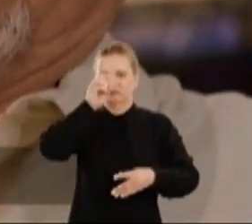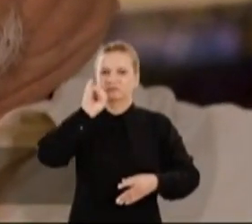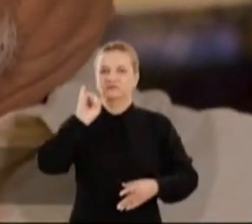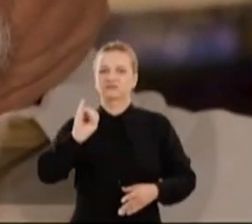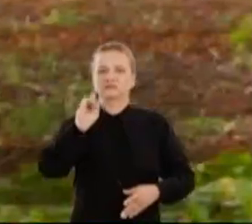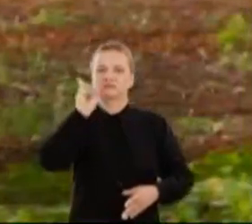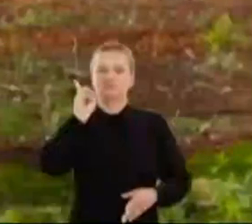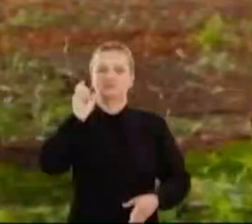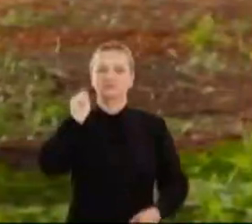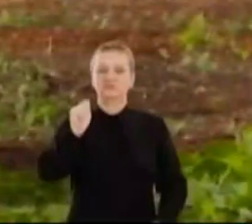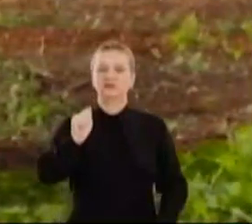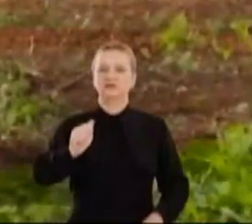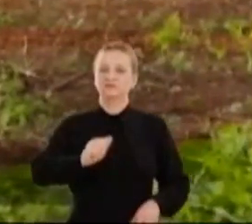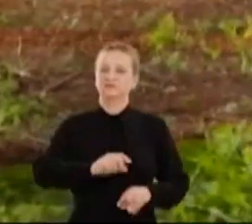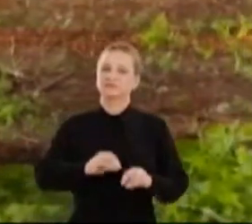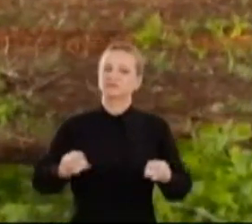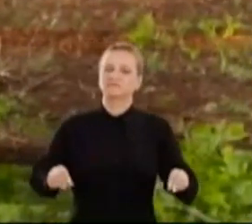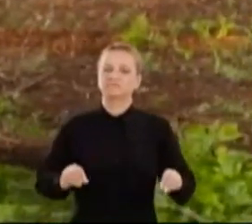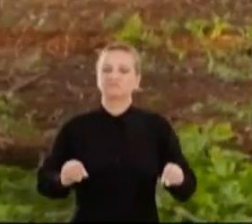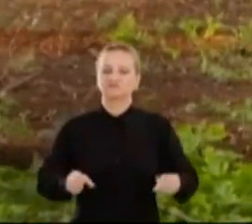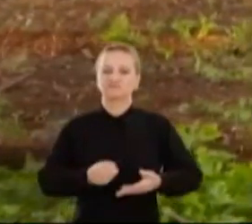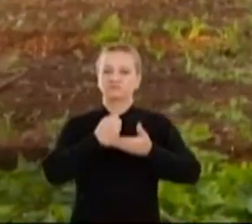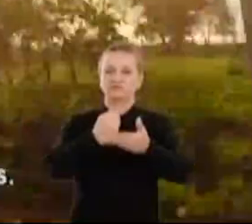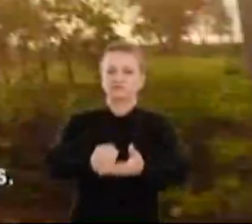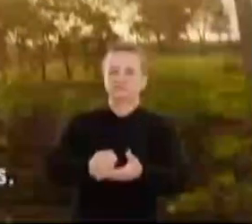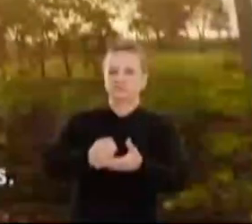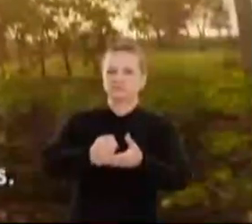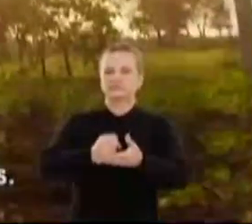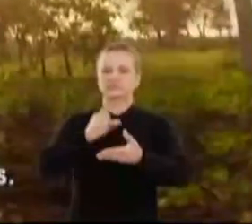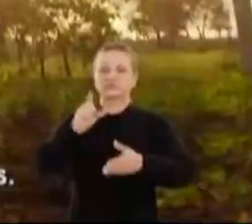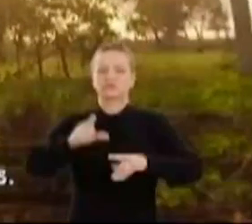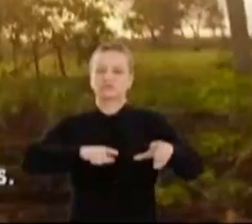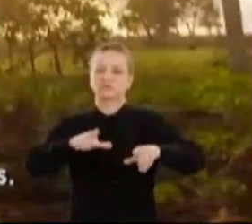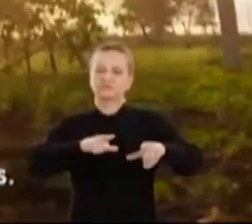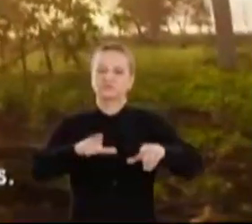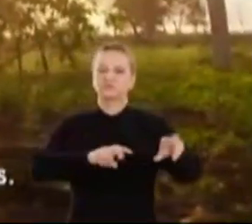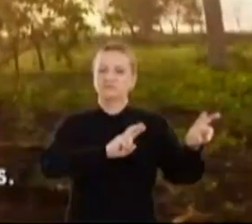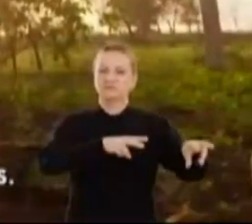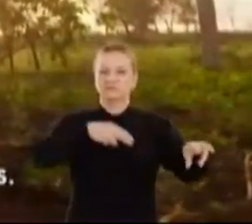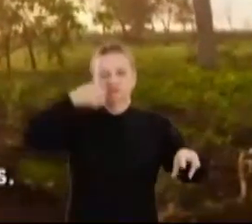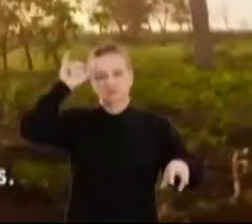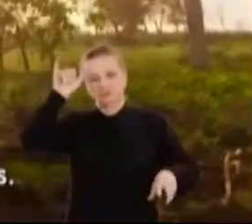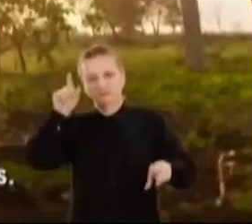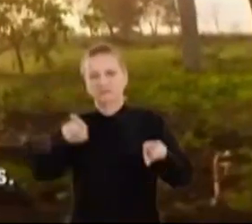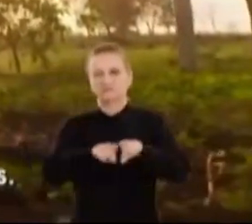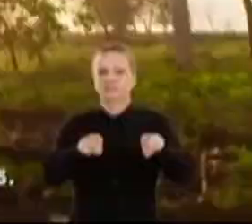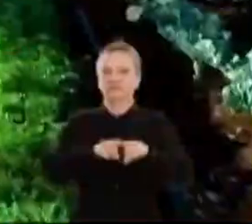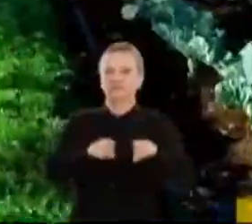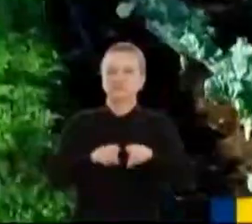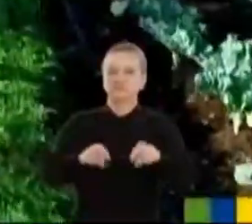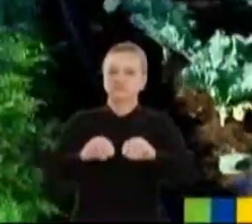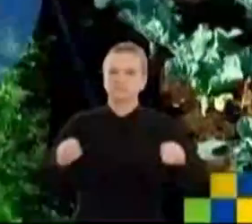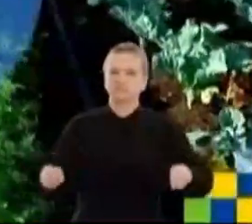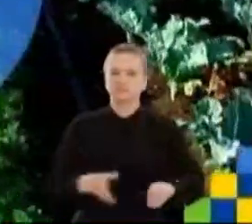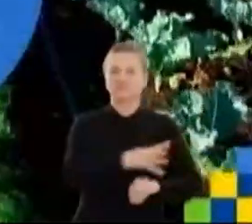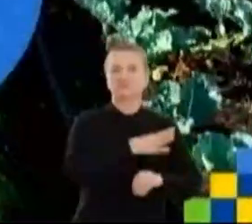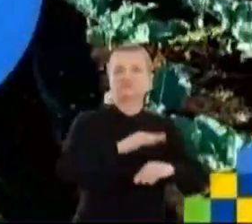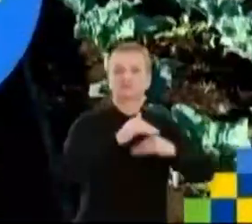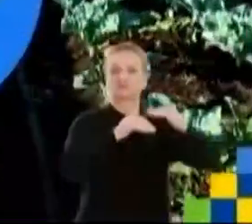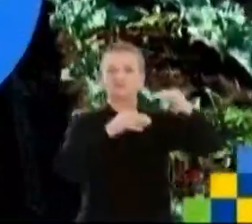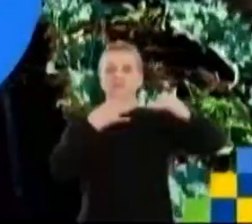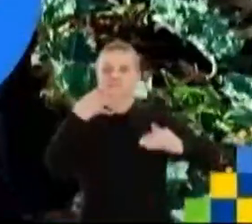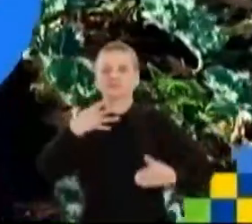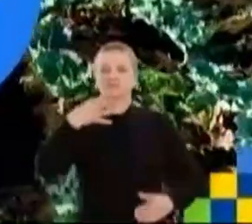foi governador, criou o Instituto da Terra, o IDATERRA, que deu assistência técnica aos pequenos agricultores. Também criou o